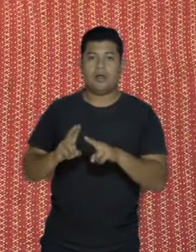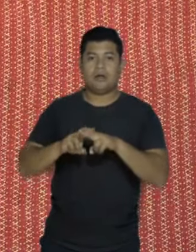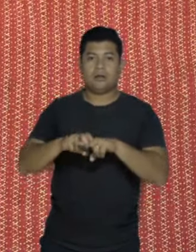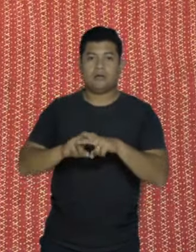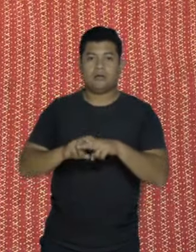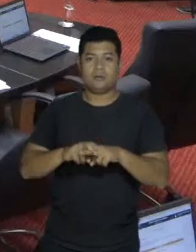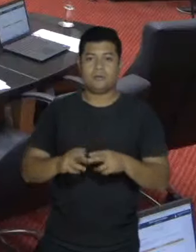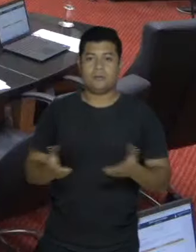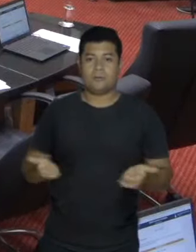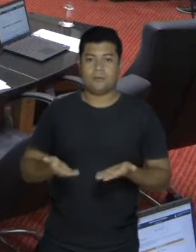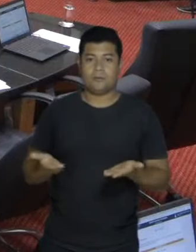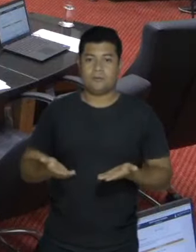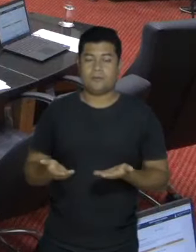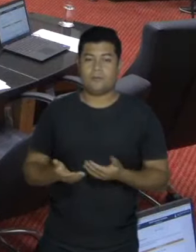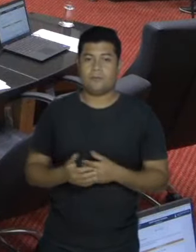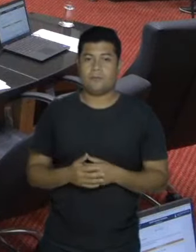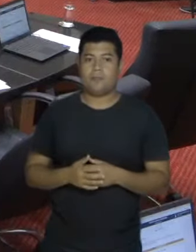obrigado